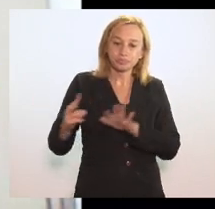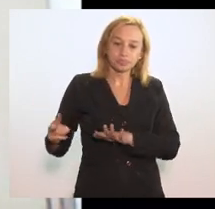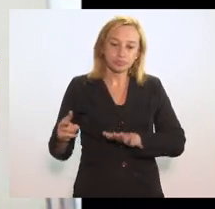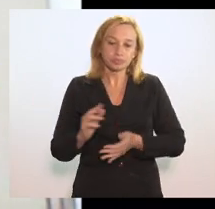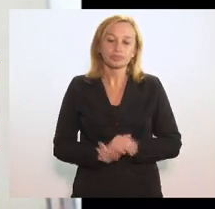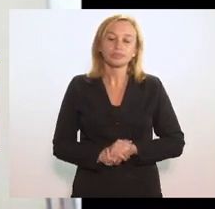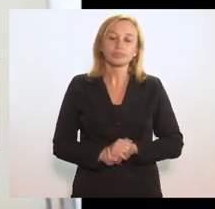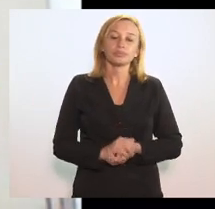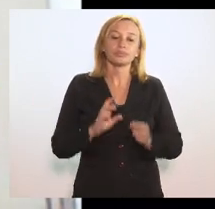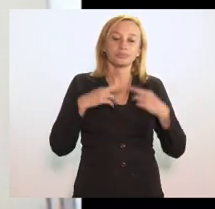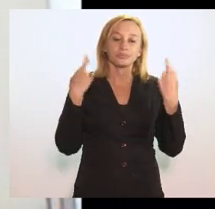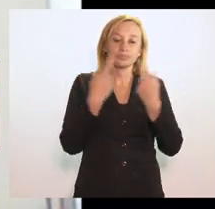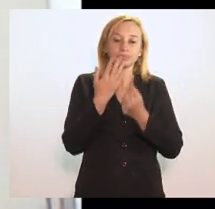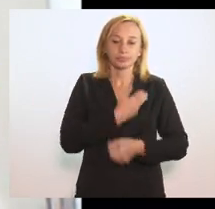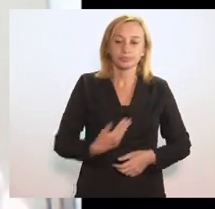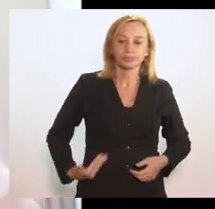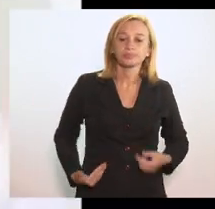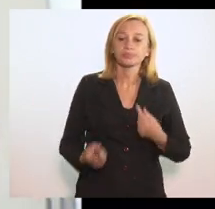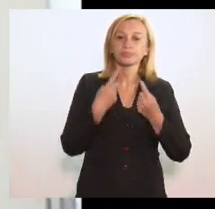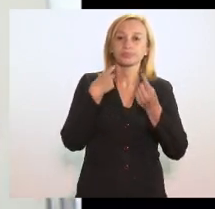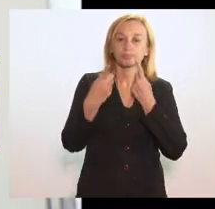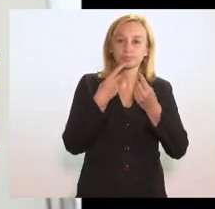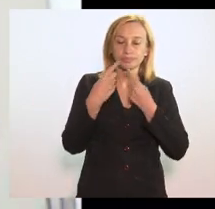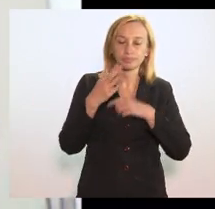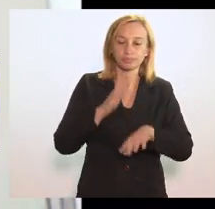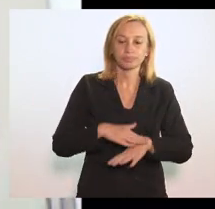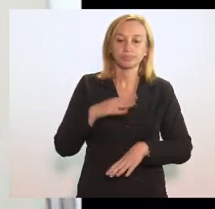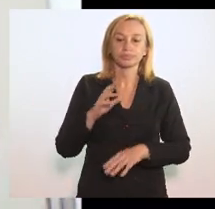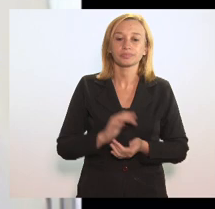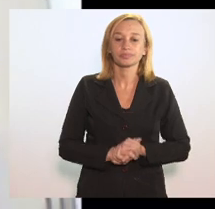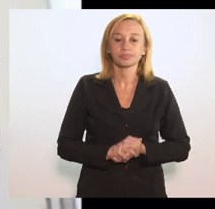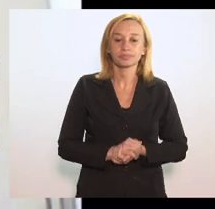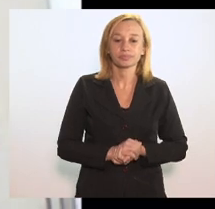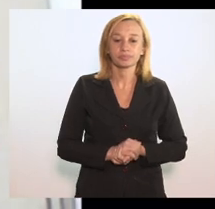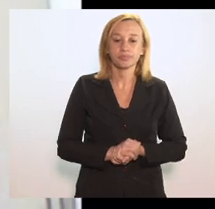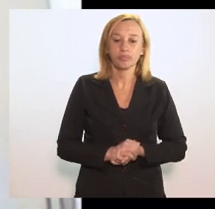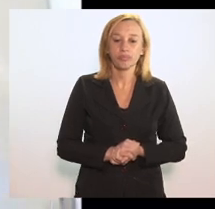vamos fazer uma audiência pública para debater a questão